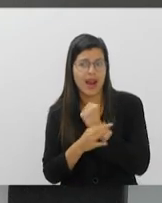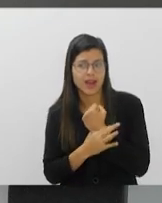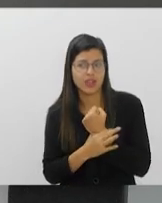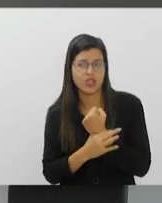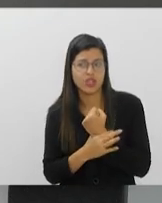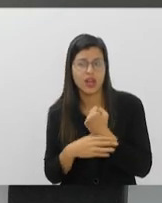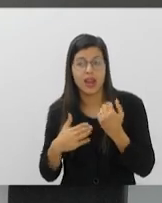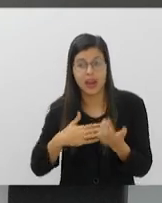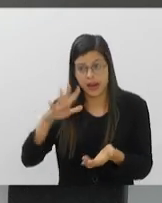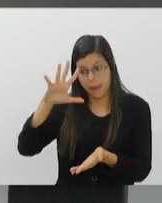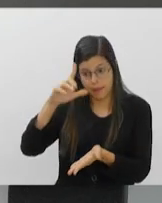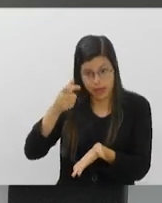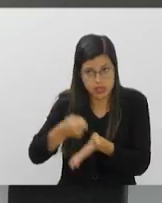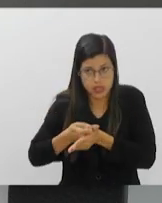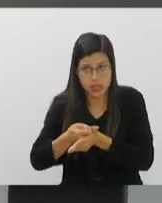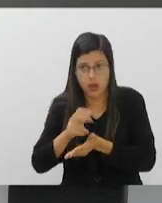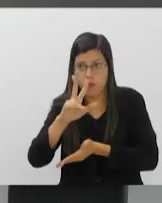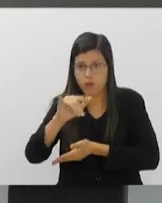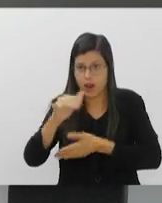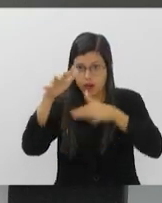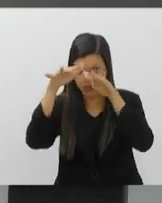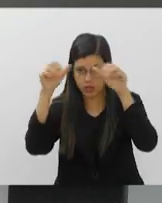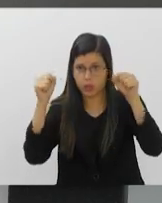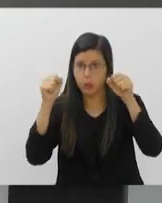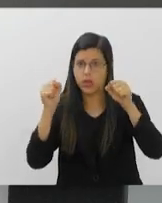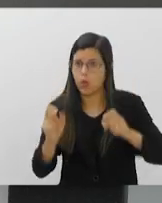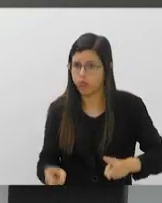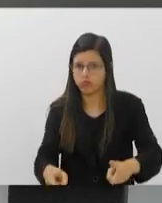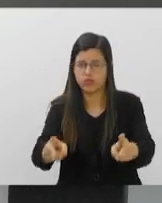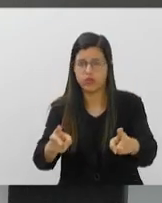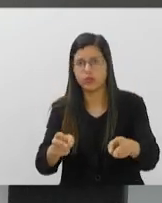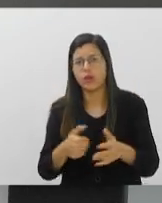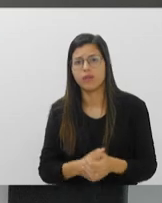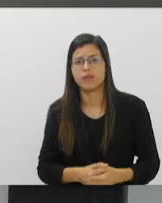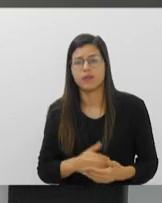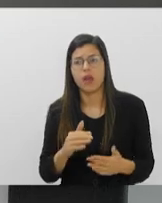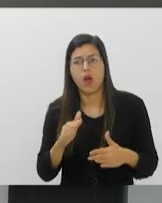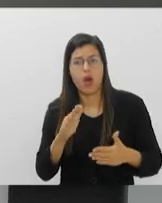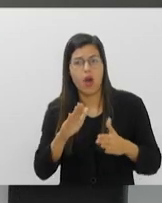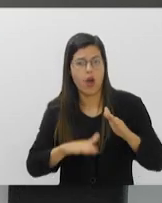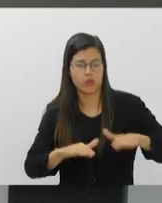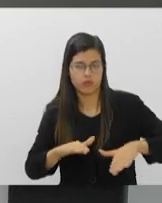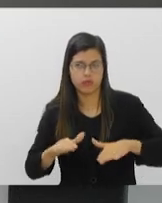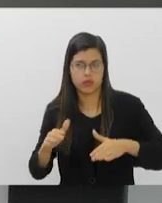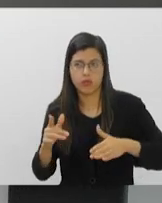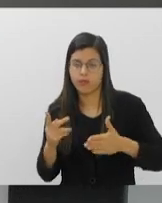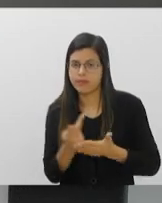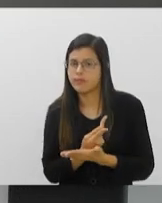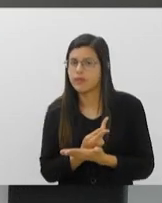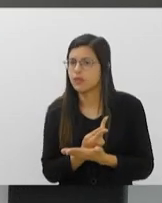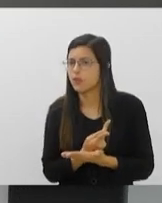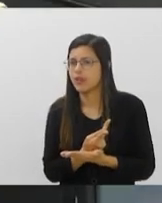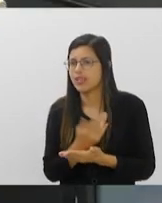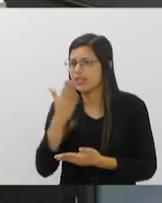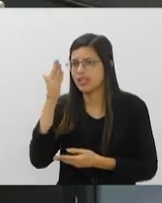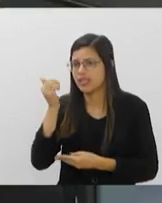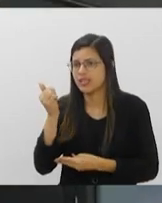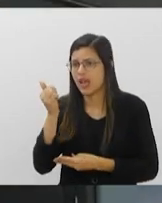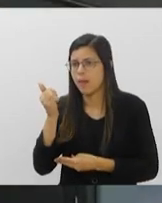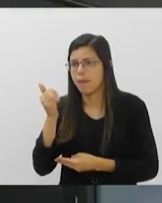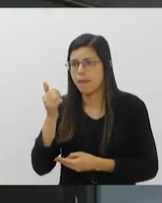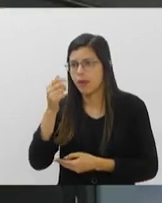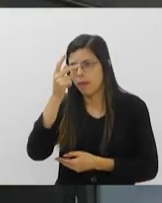decisão vai ser mantida pelo tribunal porque não sehor vou chugar vai ser o tribunal mas em alguns casos a coisa tão gritante que a gente sabe que ninguém em san